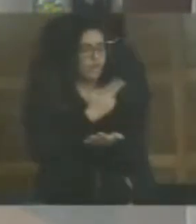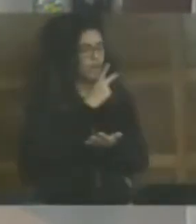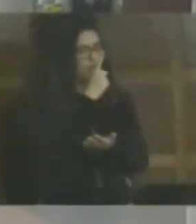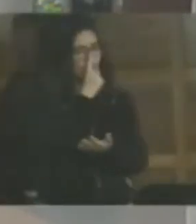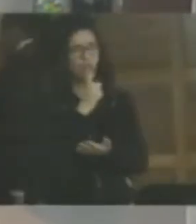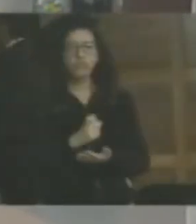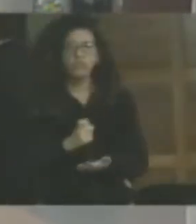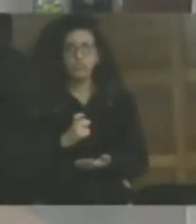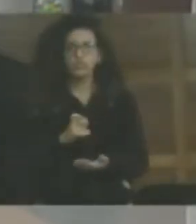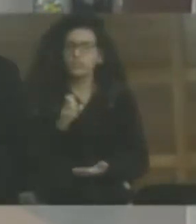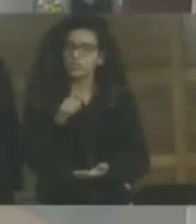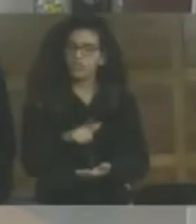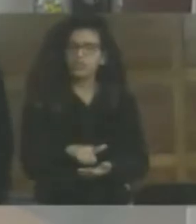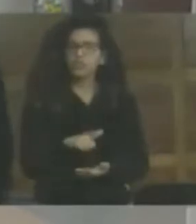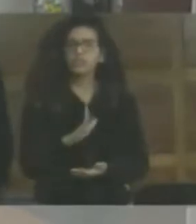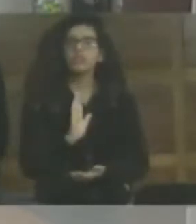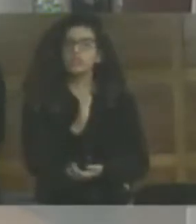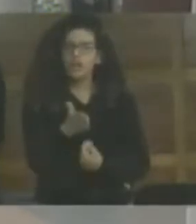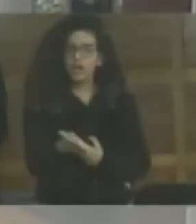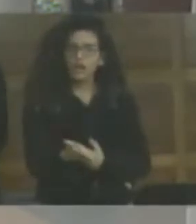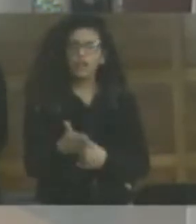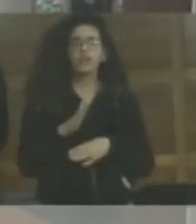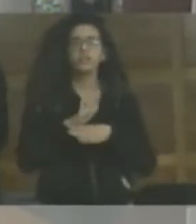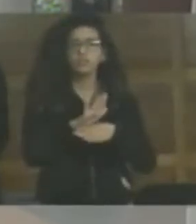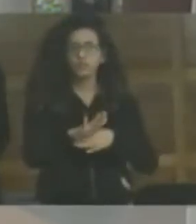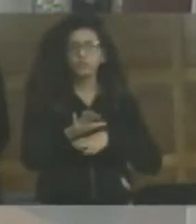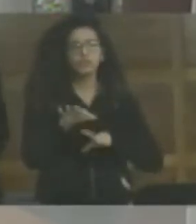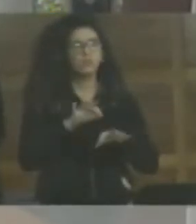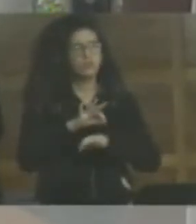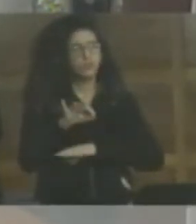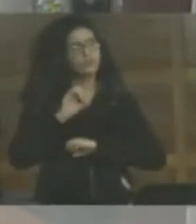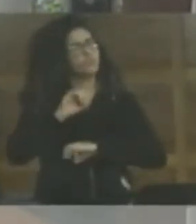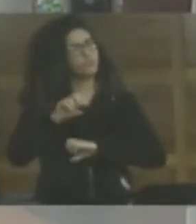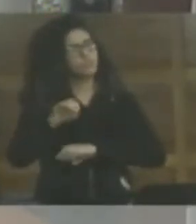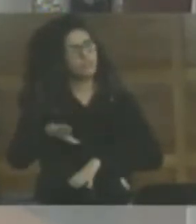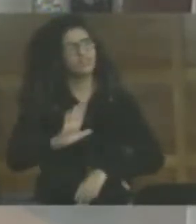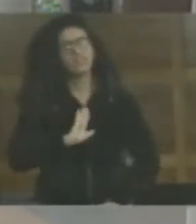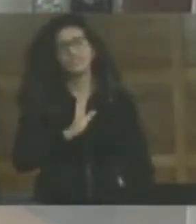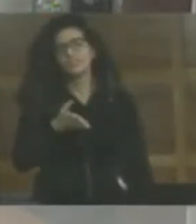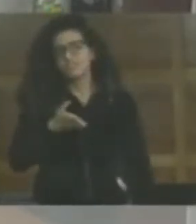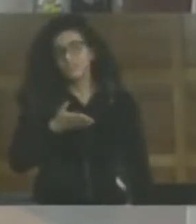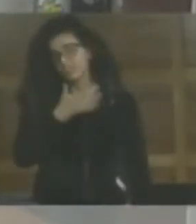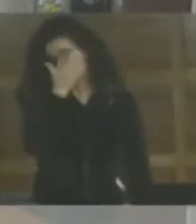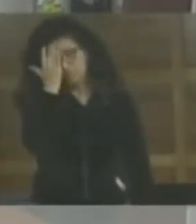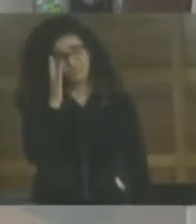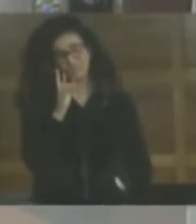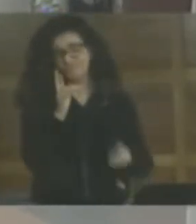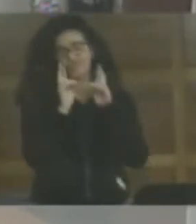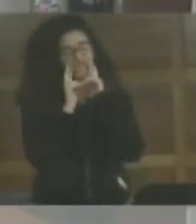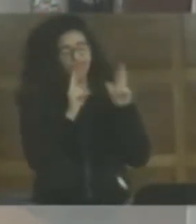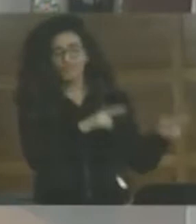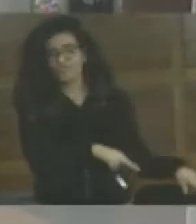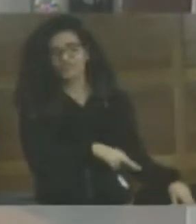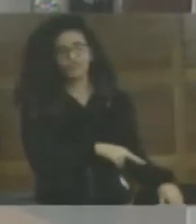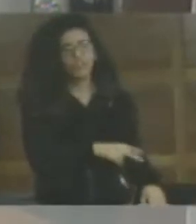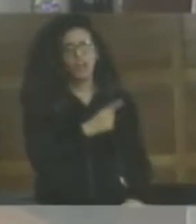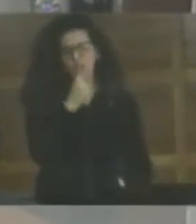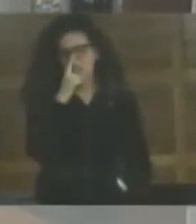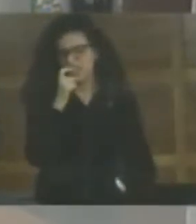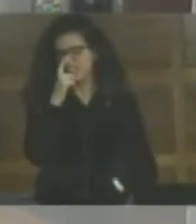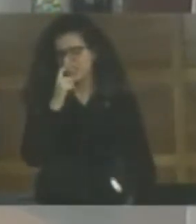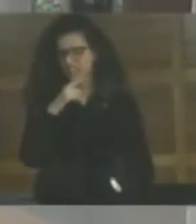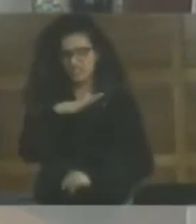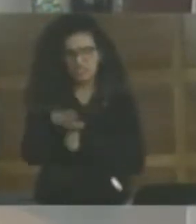coisa, esse projeto de educação já vem há tempo, mas muitas pessoas não respeitam. Pegam lixo